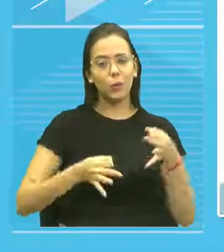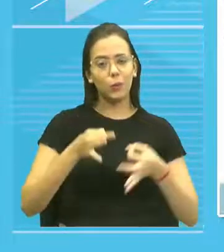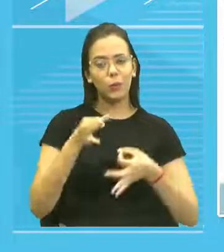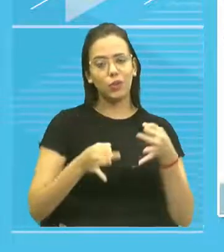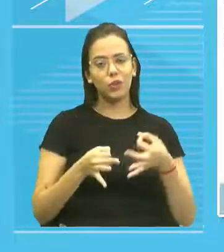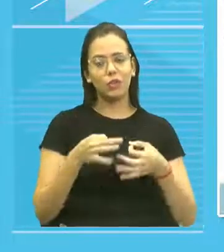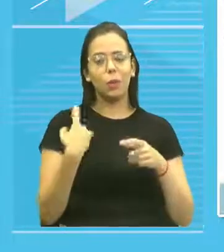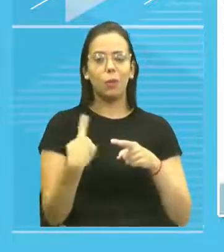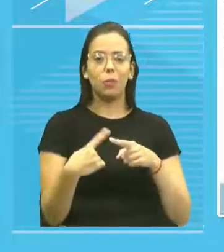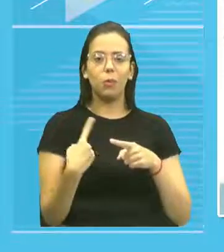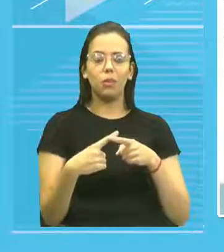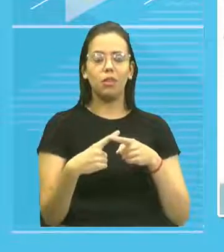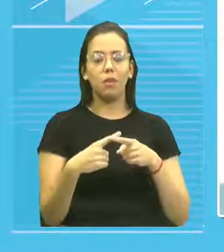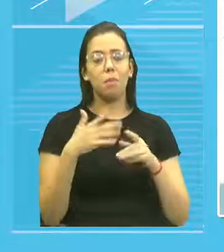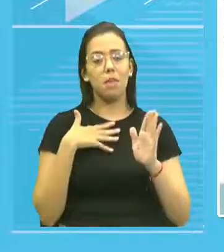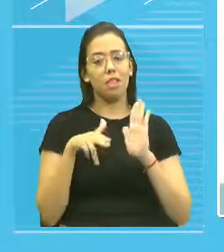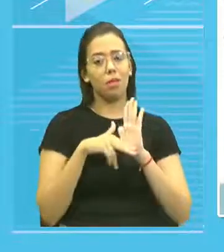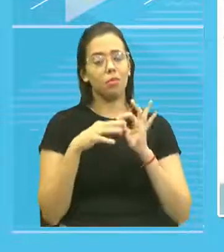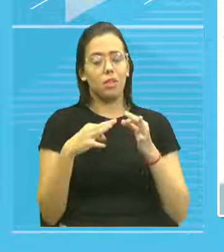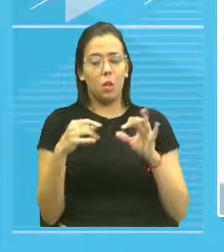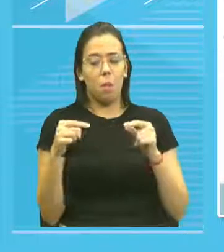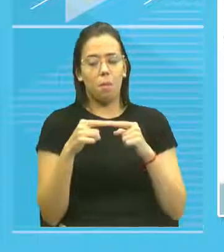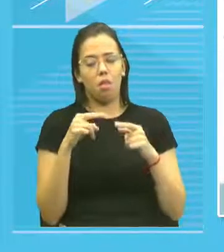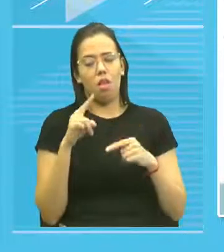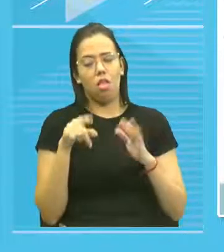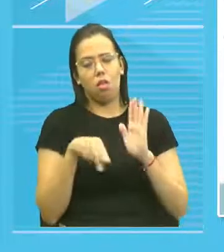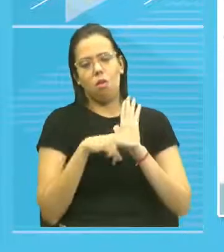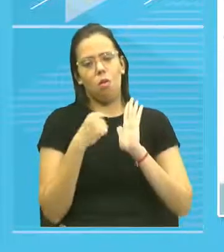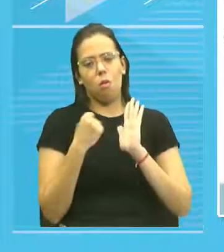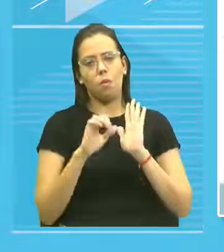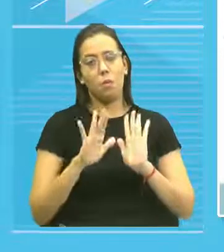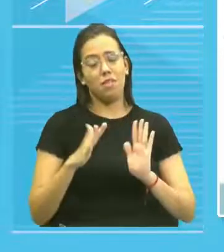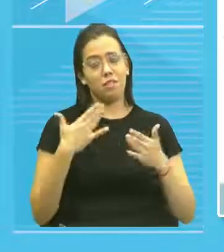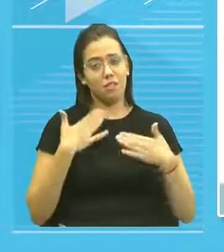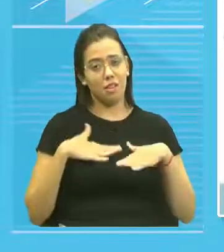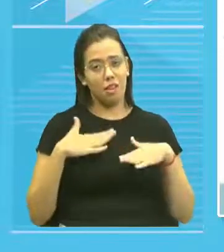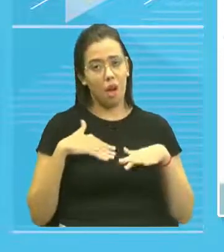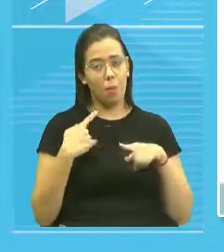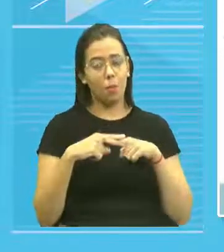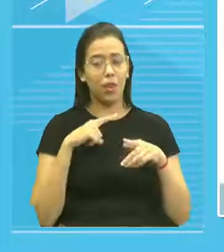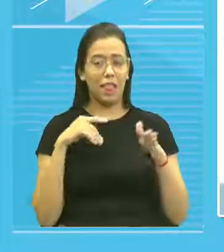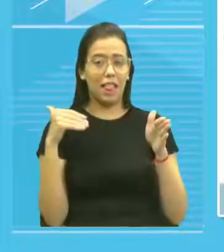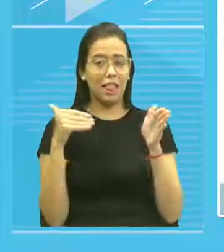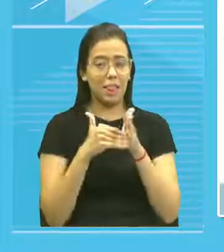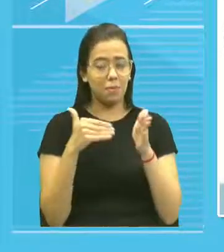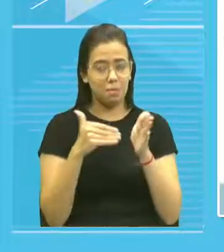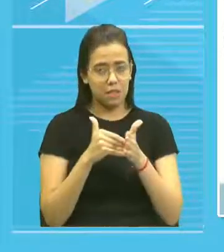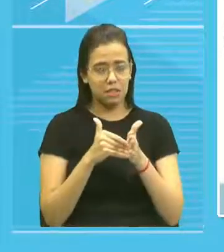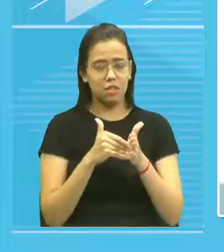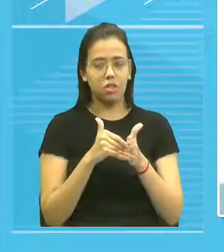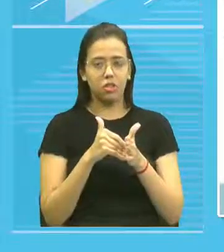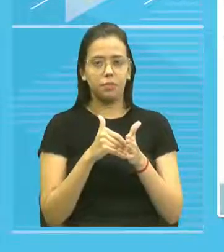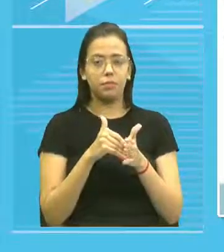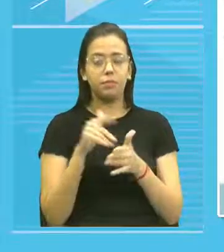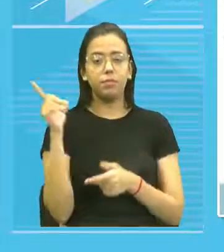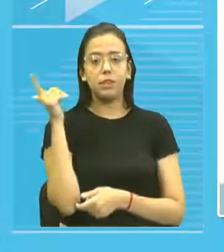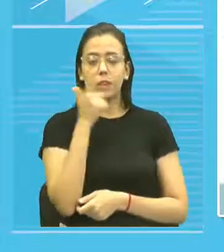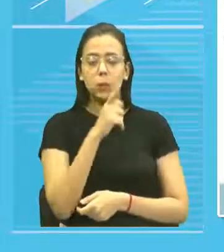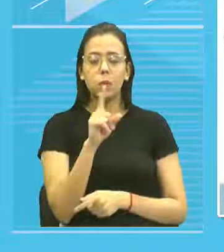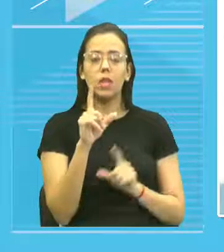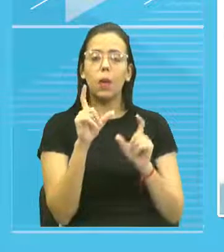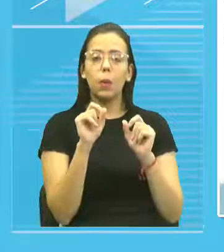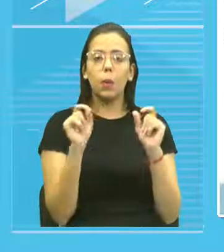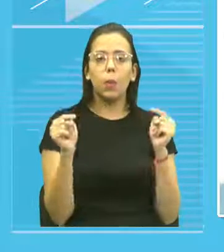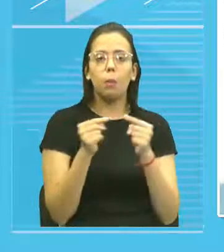era para eu ter tirado uns oito não cara relaxa o fórum Mas ele tem essa limitação ele não consegue